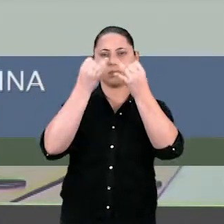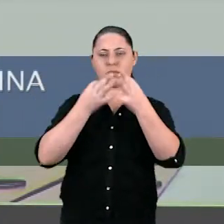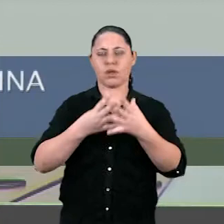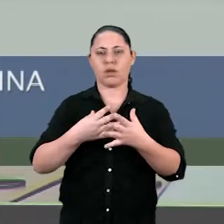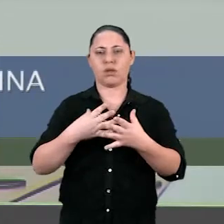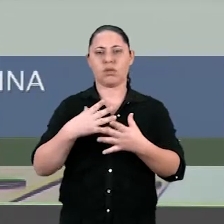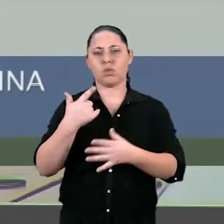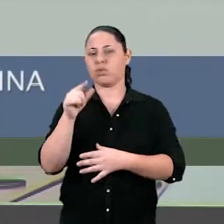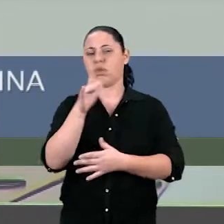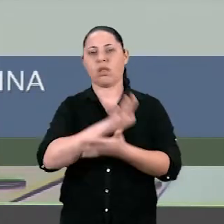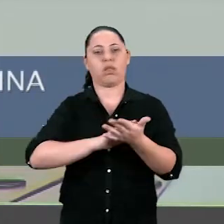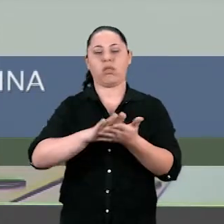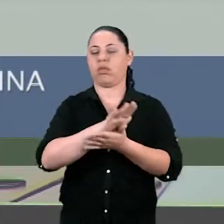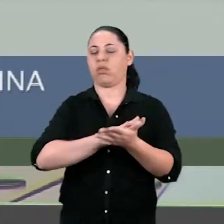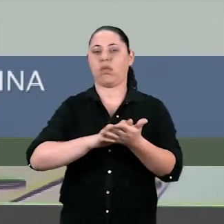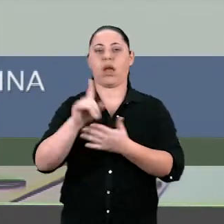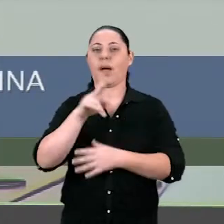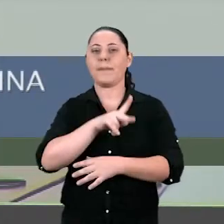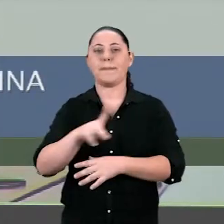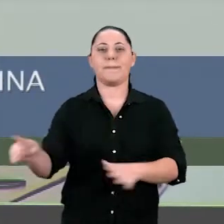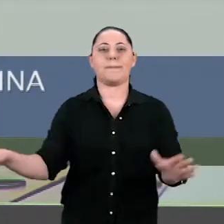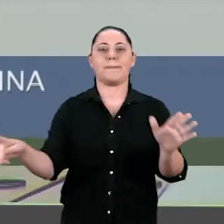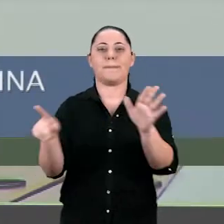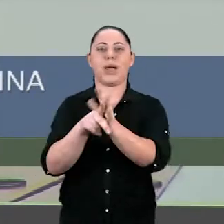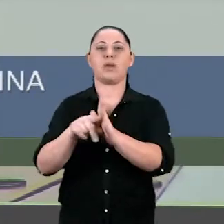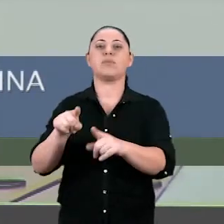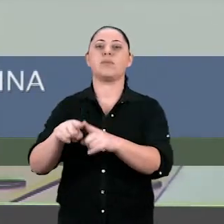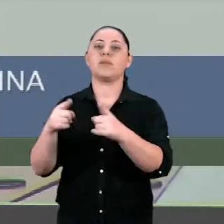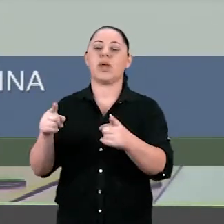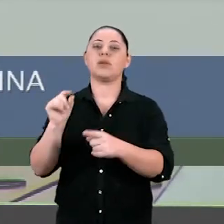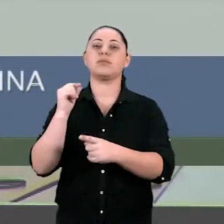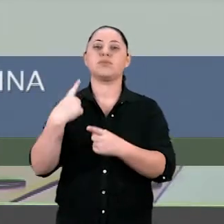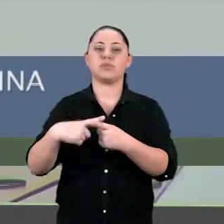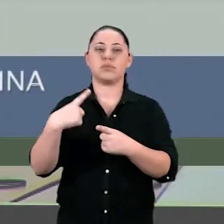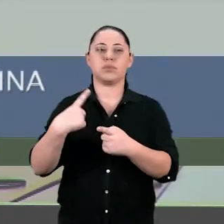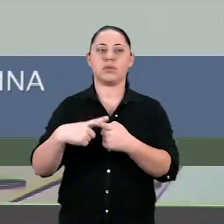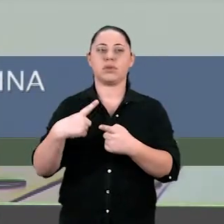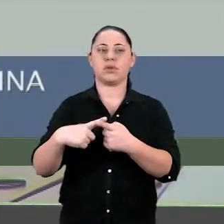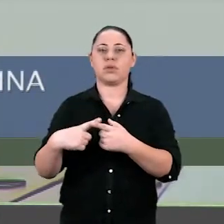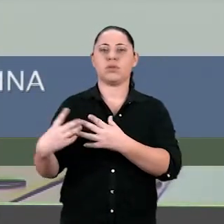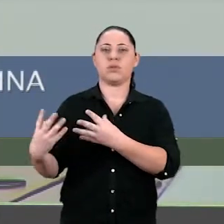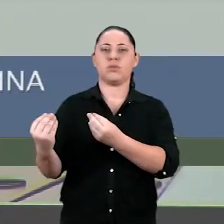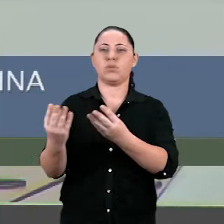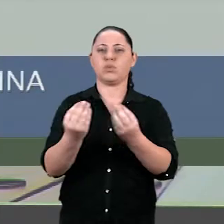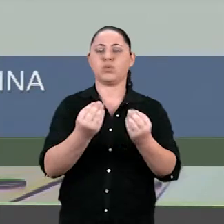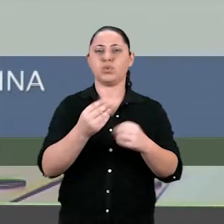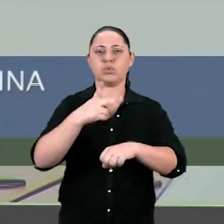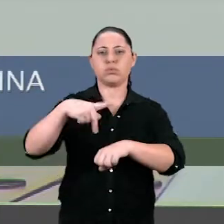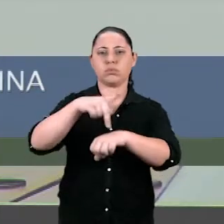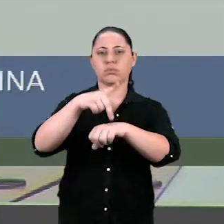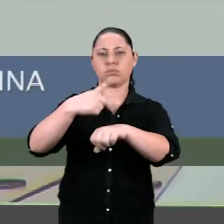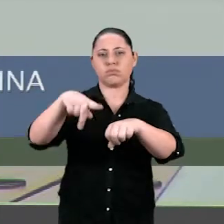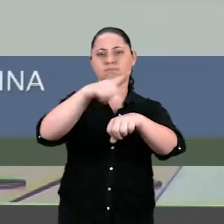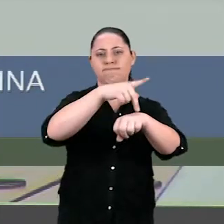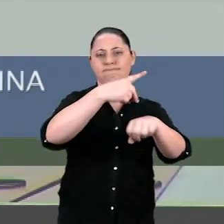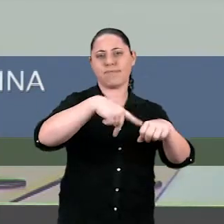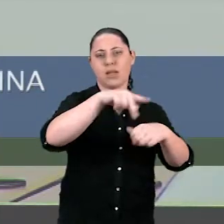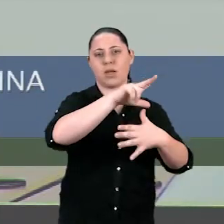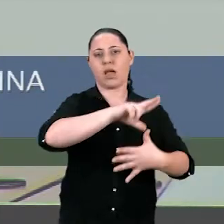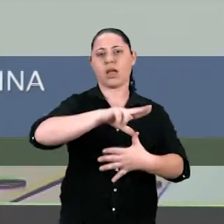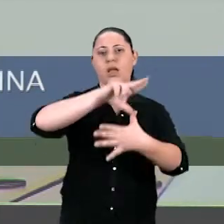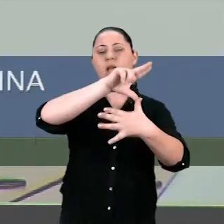si, mas sim com o fato que muitos dos países na América Latina que saíram de